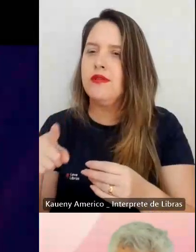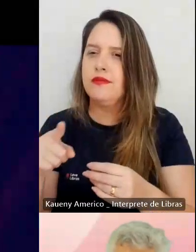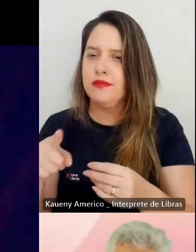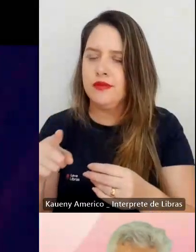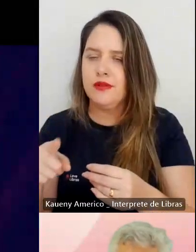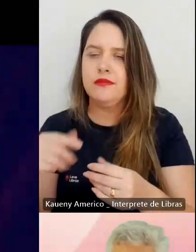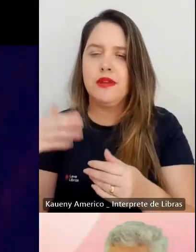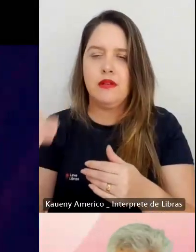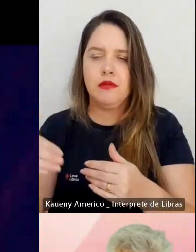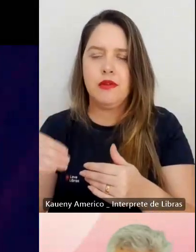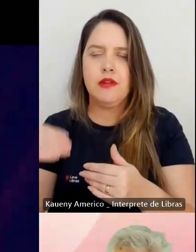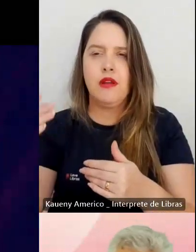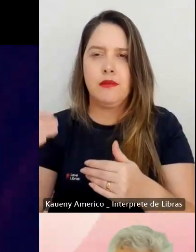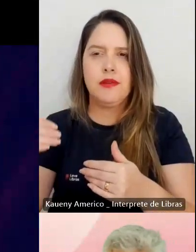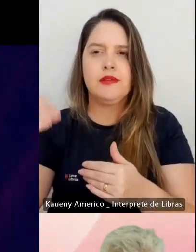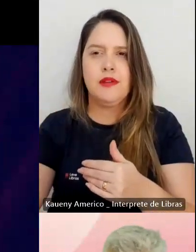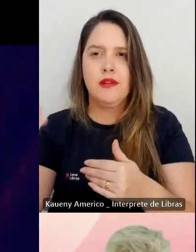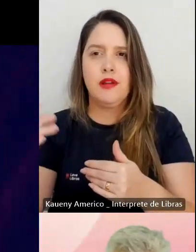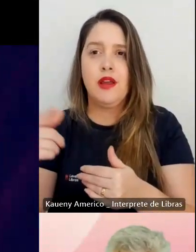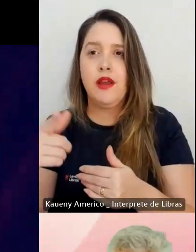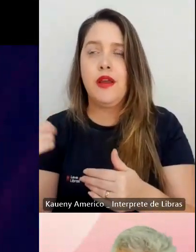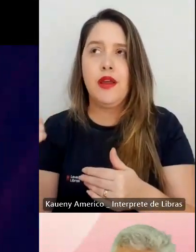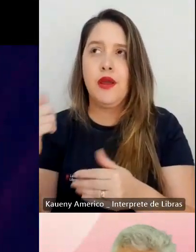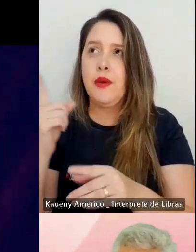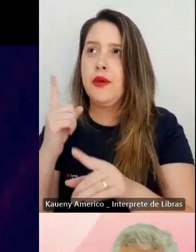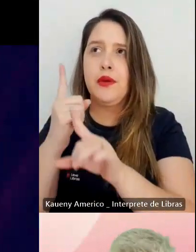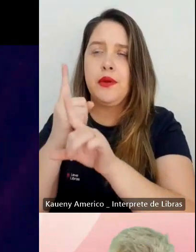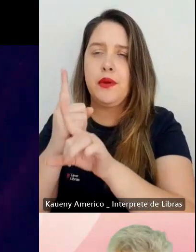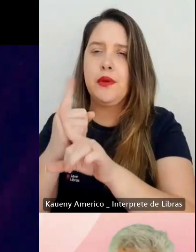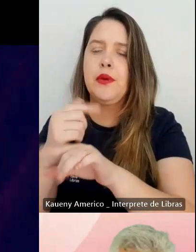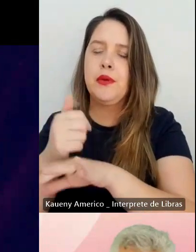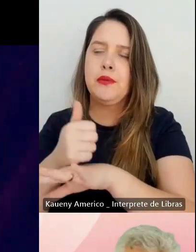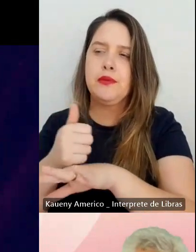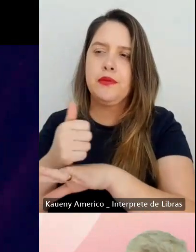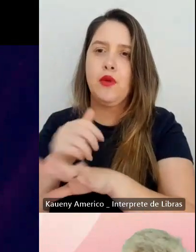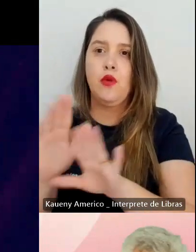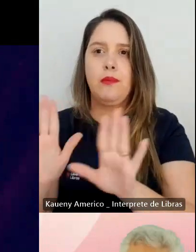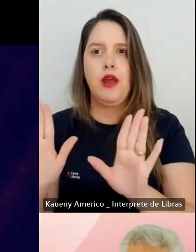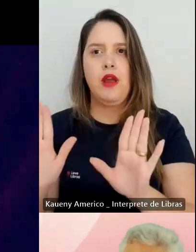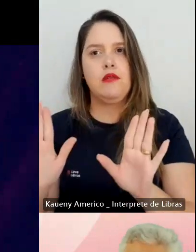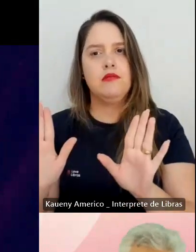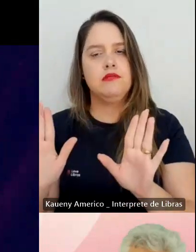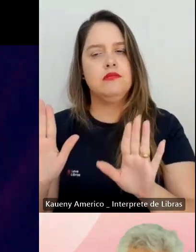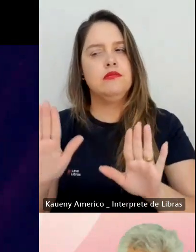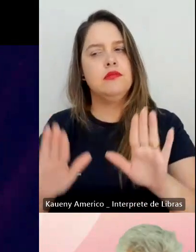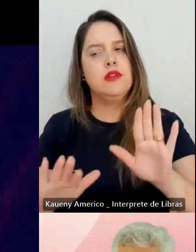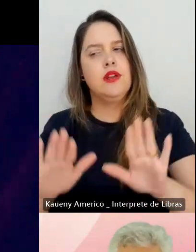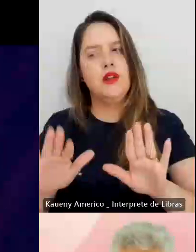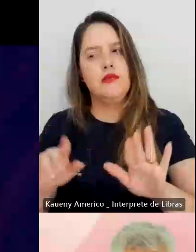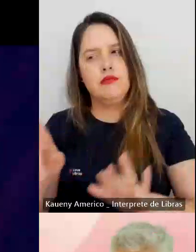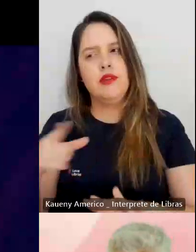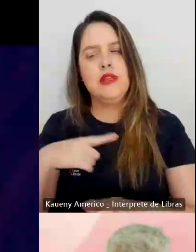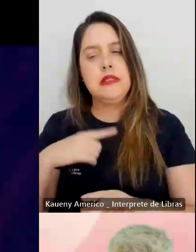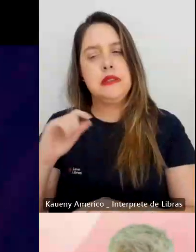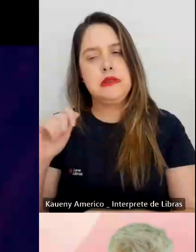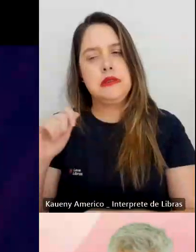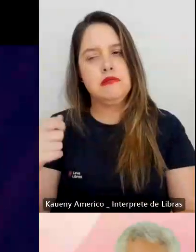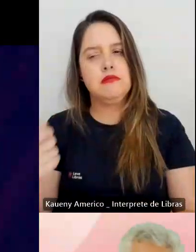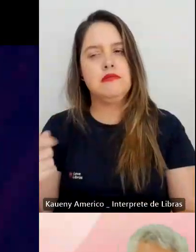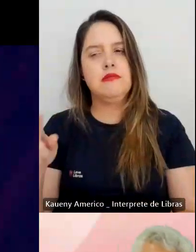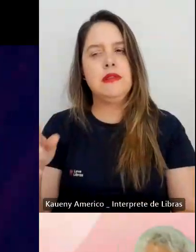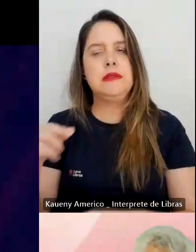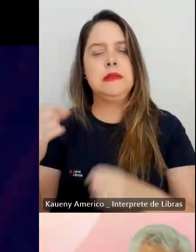passar, até que você encontre algum profissional que vai falar, opa, talvez isso seja algum sinal apenas que você está